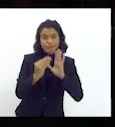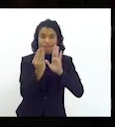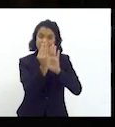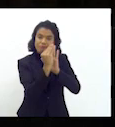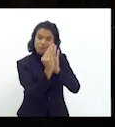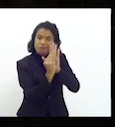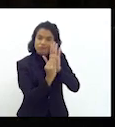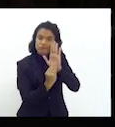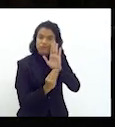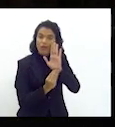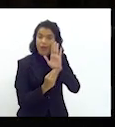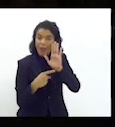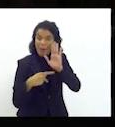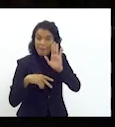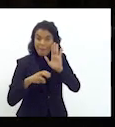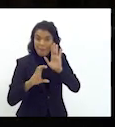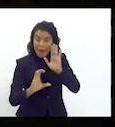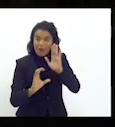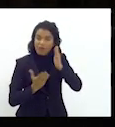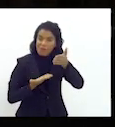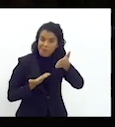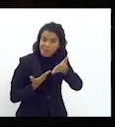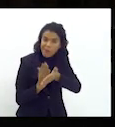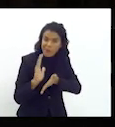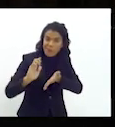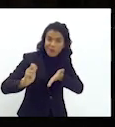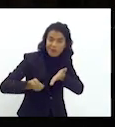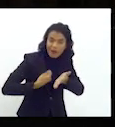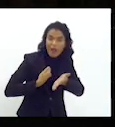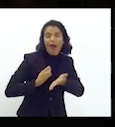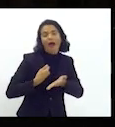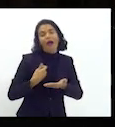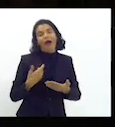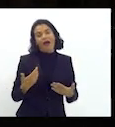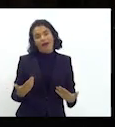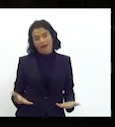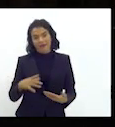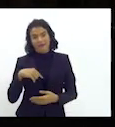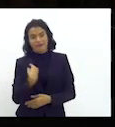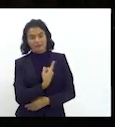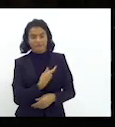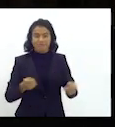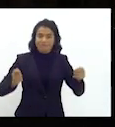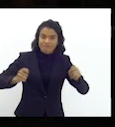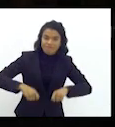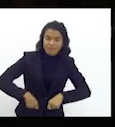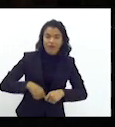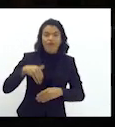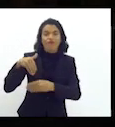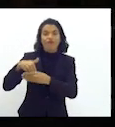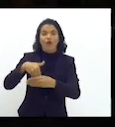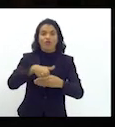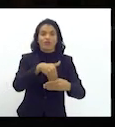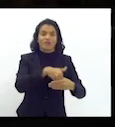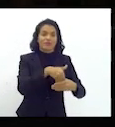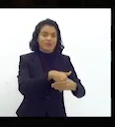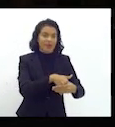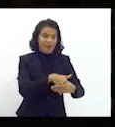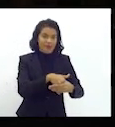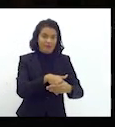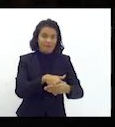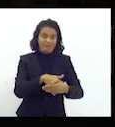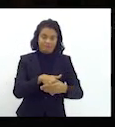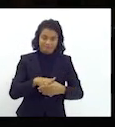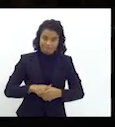quando a PEC for promulgada nós podemos fazer a votação definitiva desse